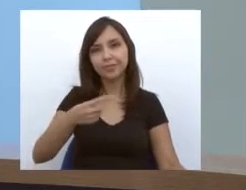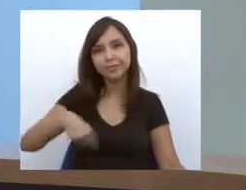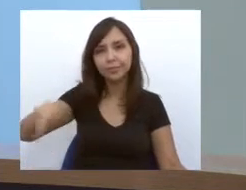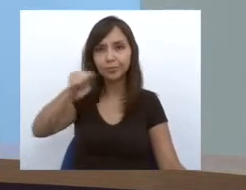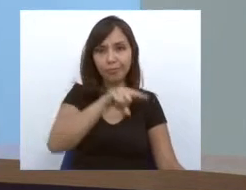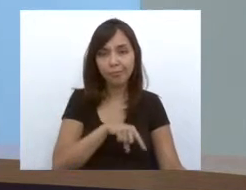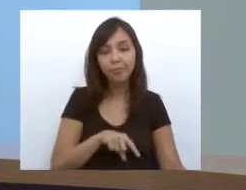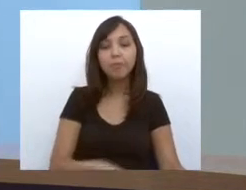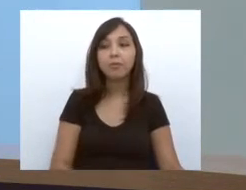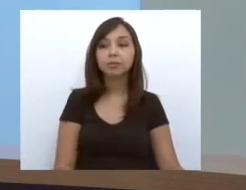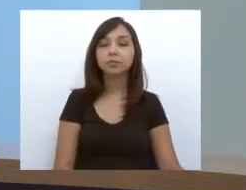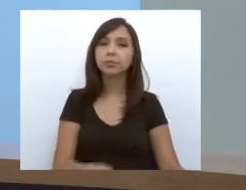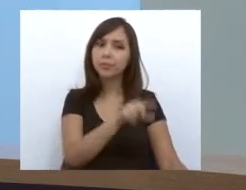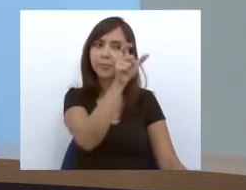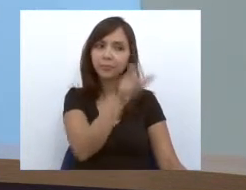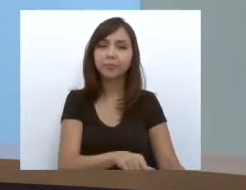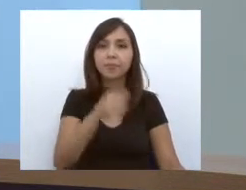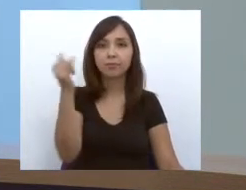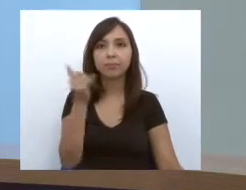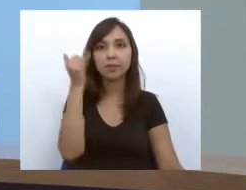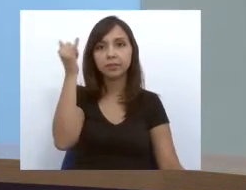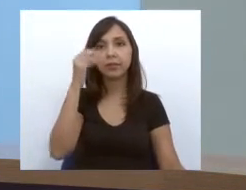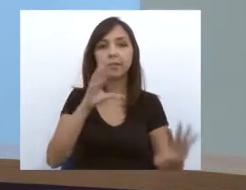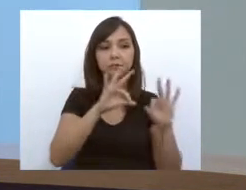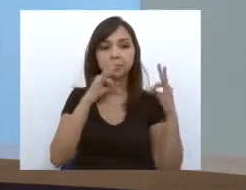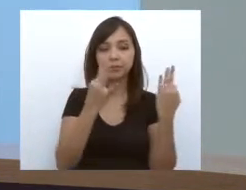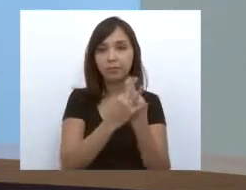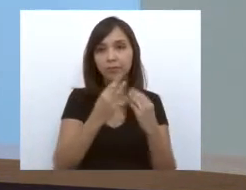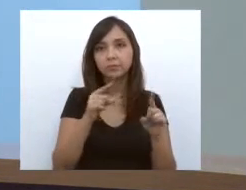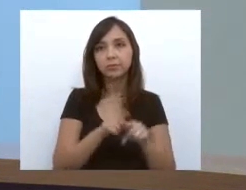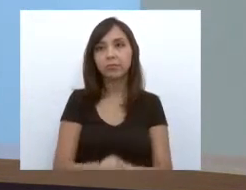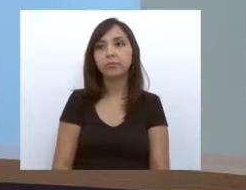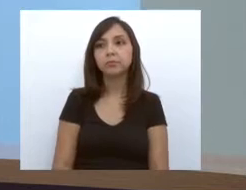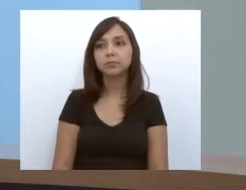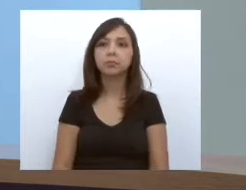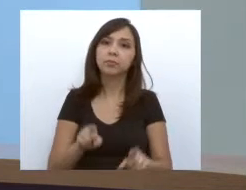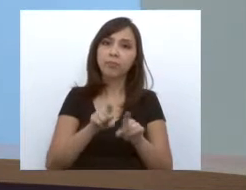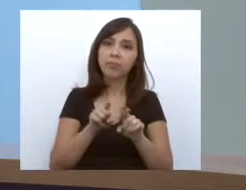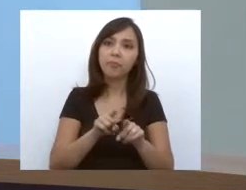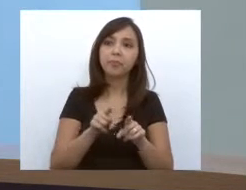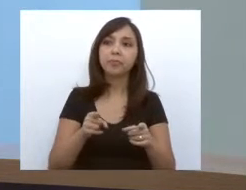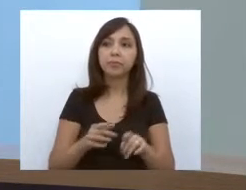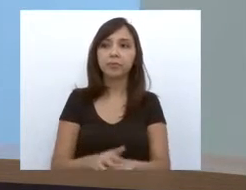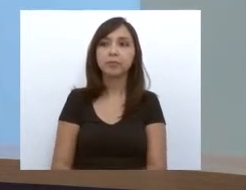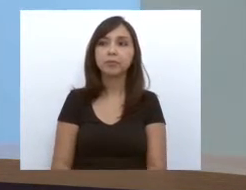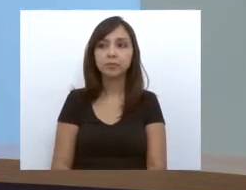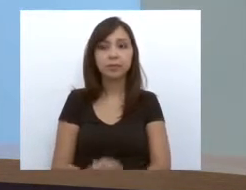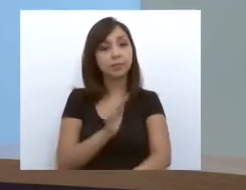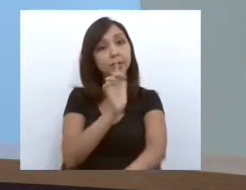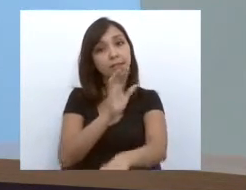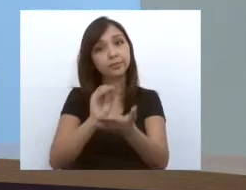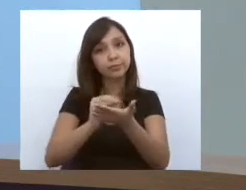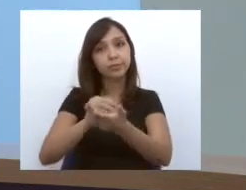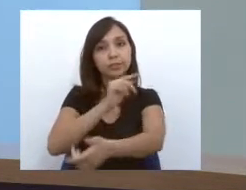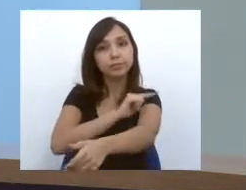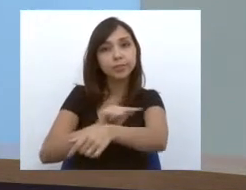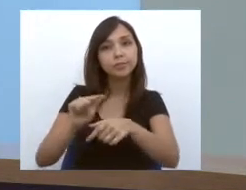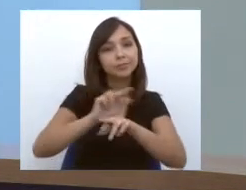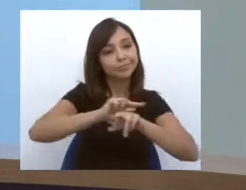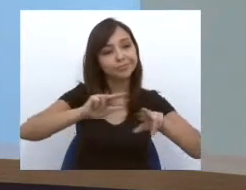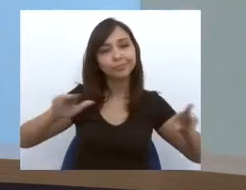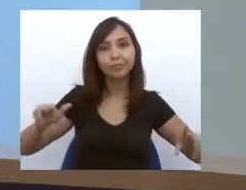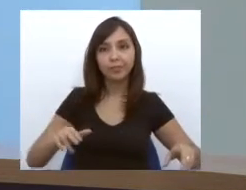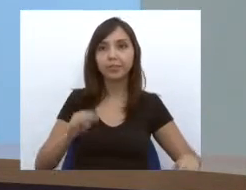categoria tão importante para as famílias e tão desrespeitada em vários fatores,